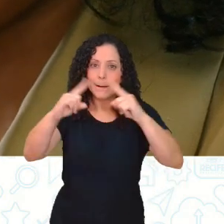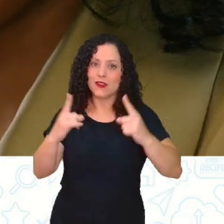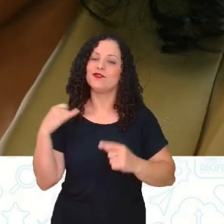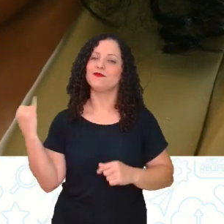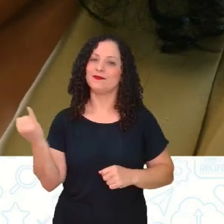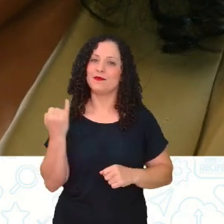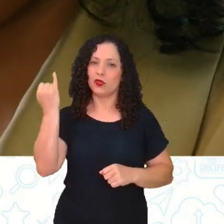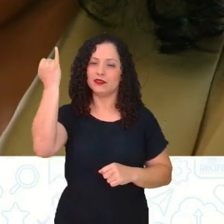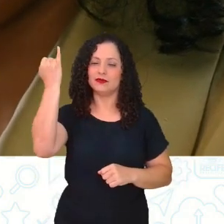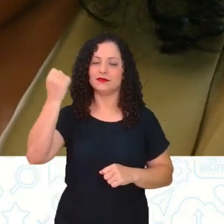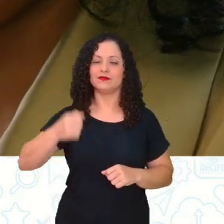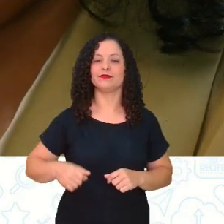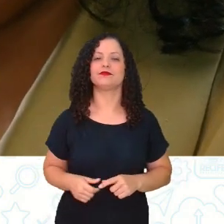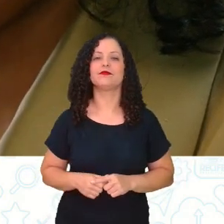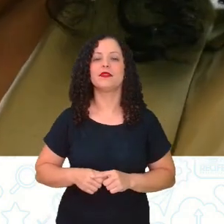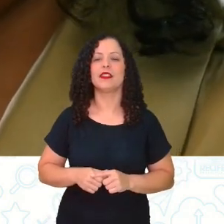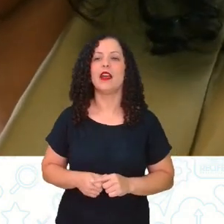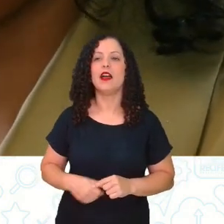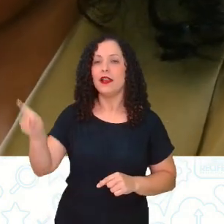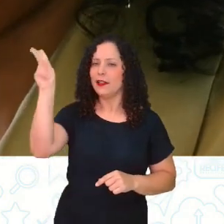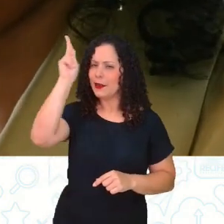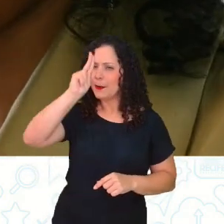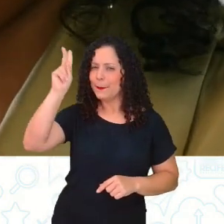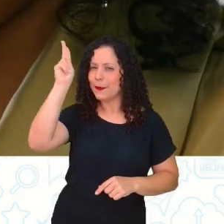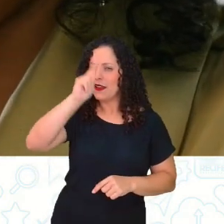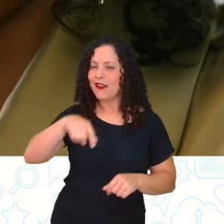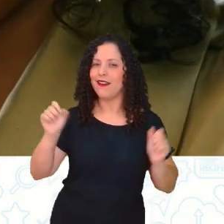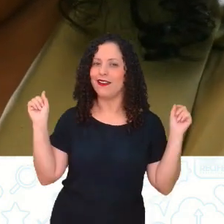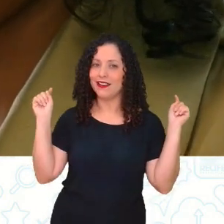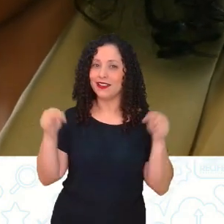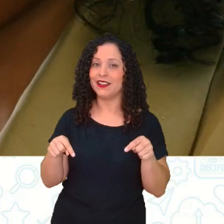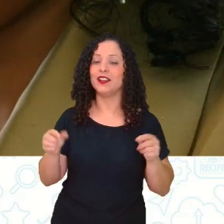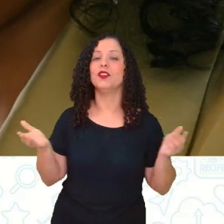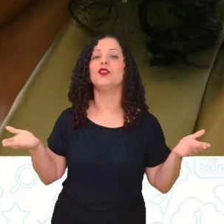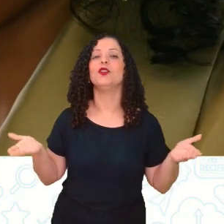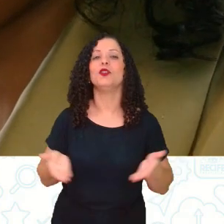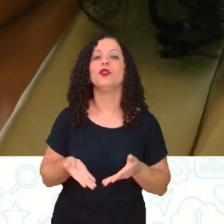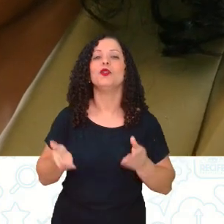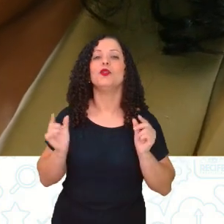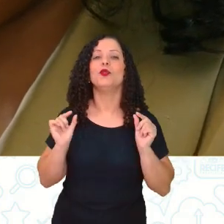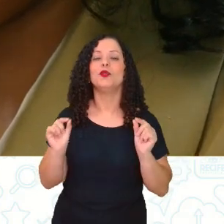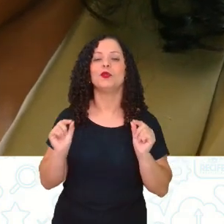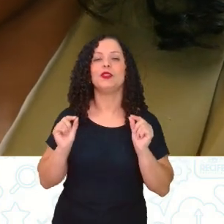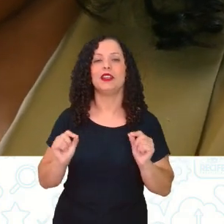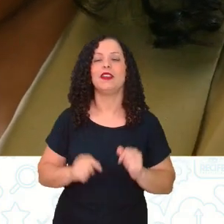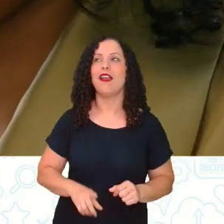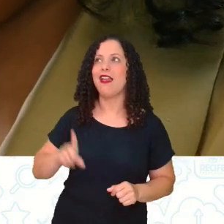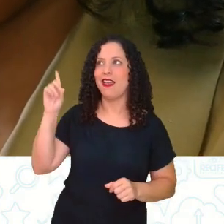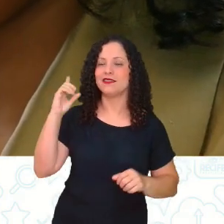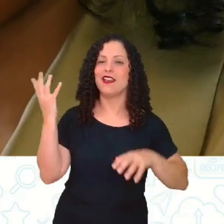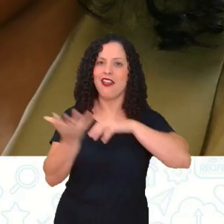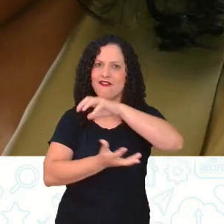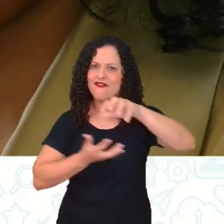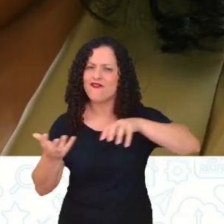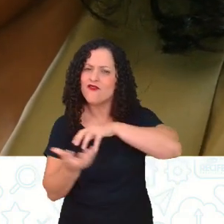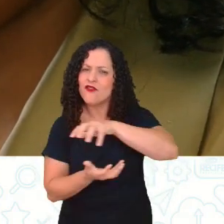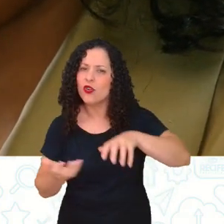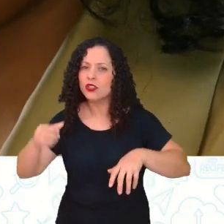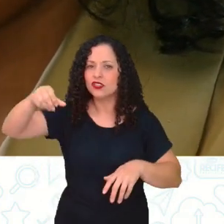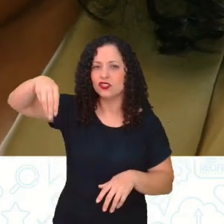e importante. E lembrando aqui, viu, professor Luciano, que essa revolta dos malês, né, um